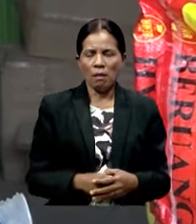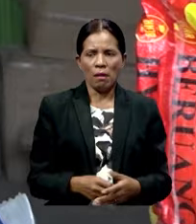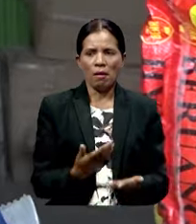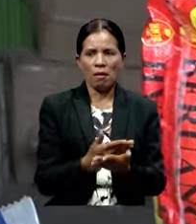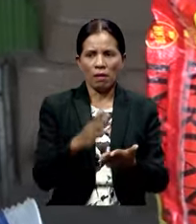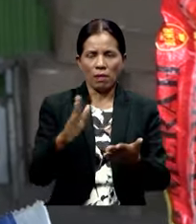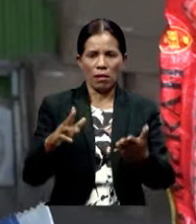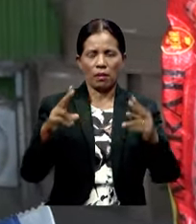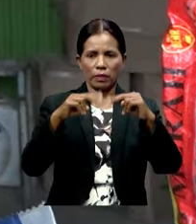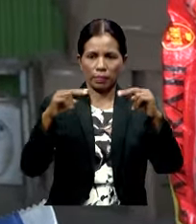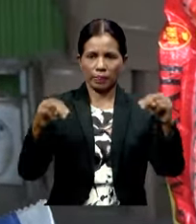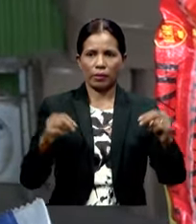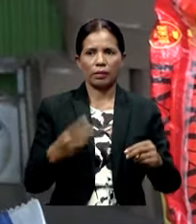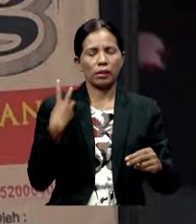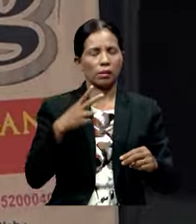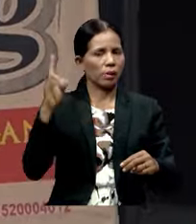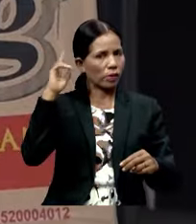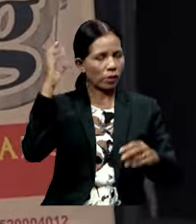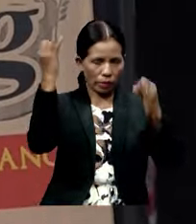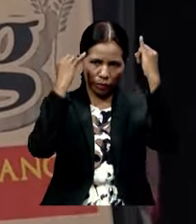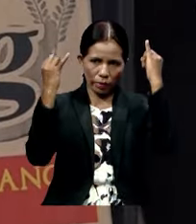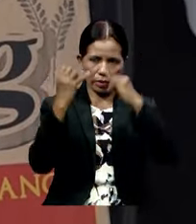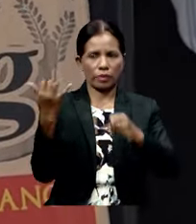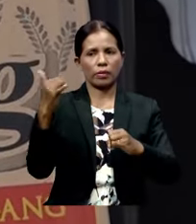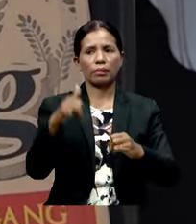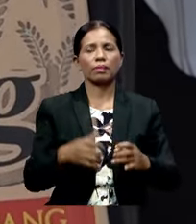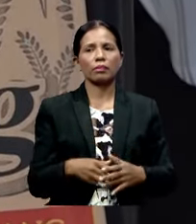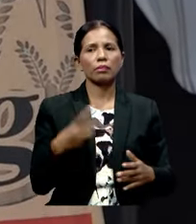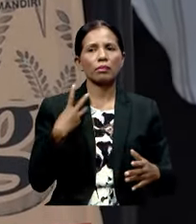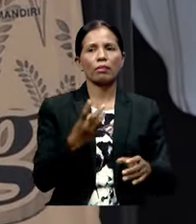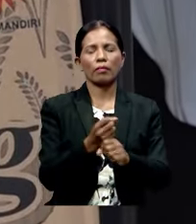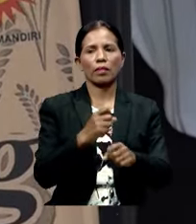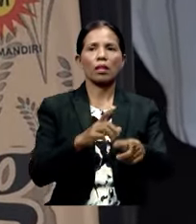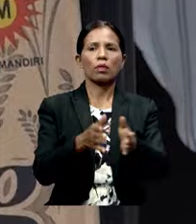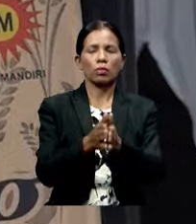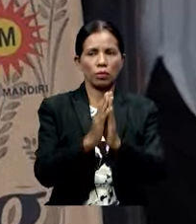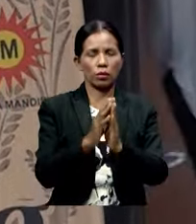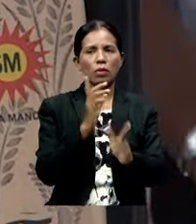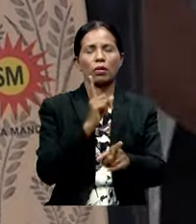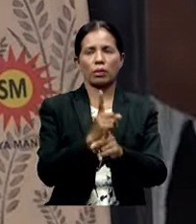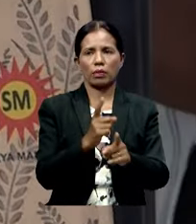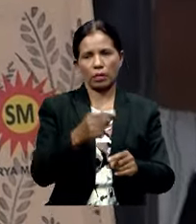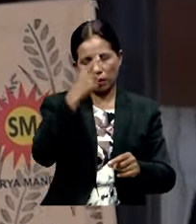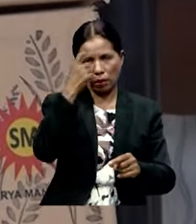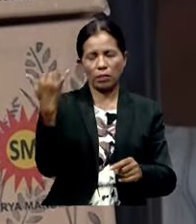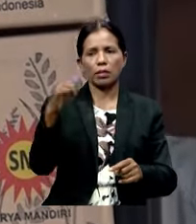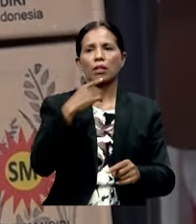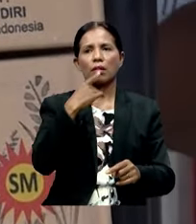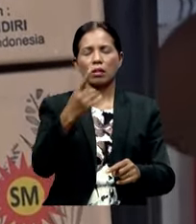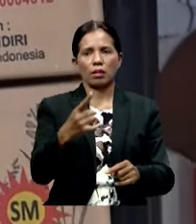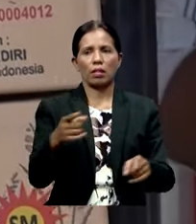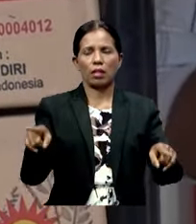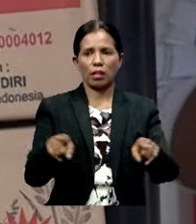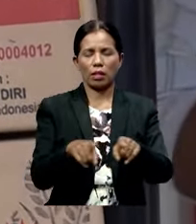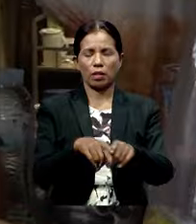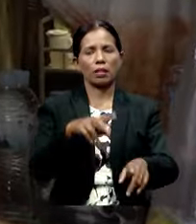o supremi a mirona informação sira ne nebe. Te se halo confirmação lo los. Tamba sira dia kata ida ne ba sira